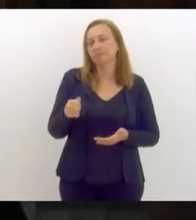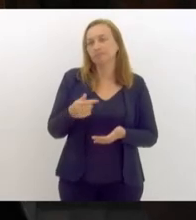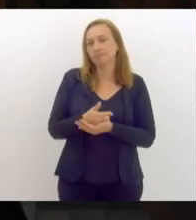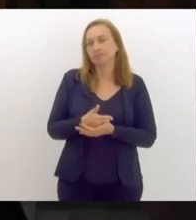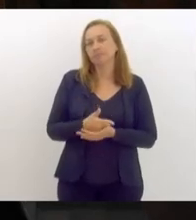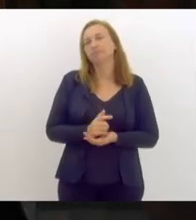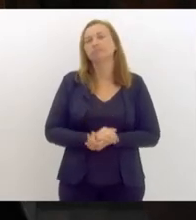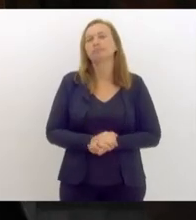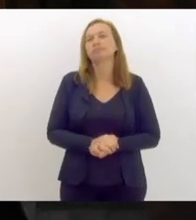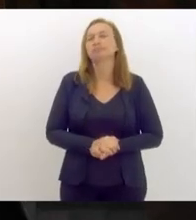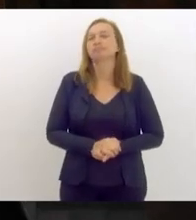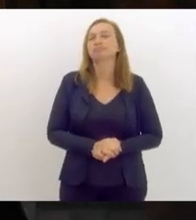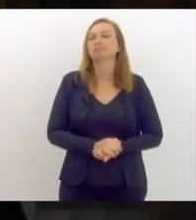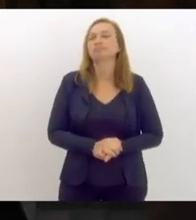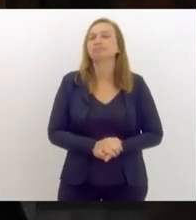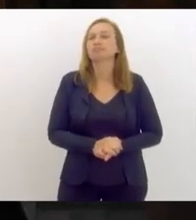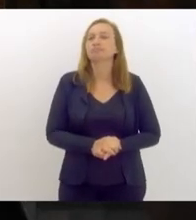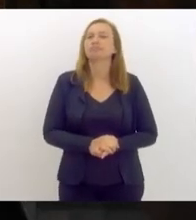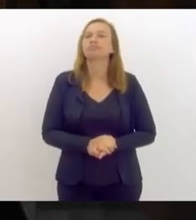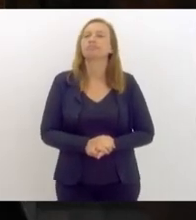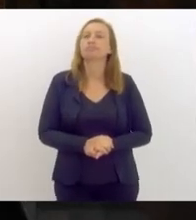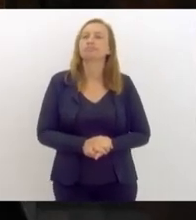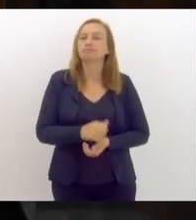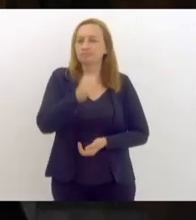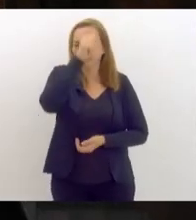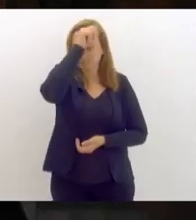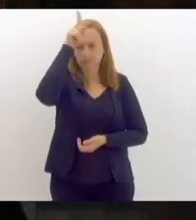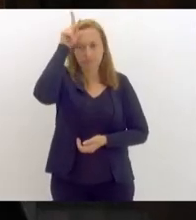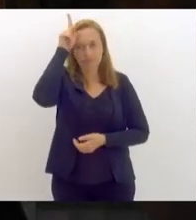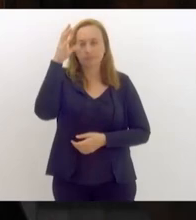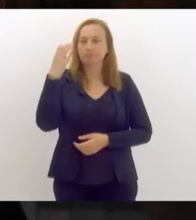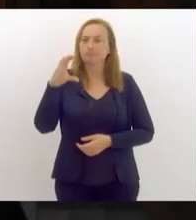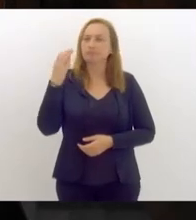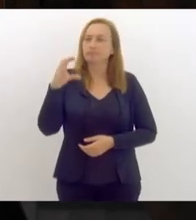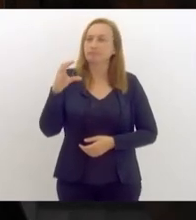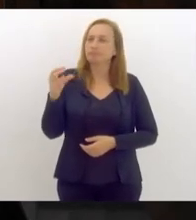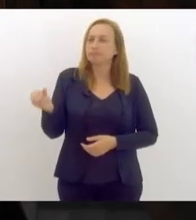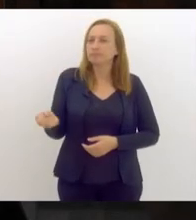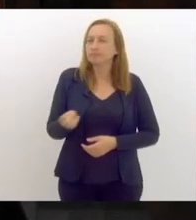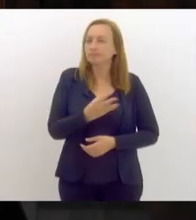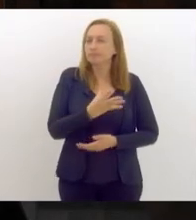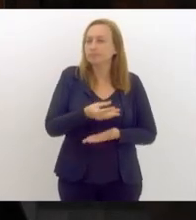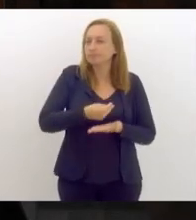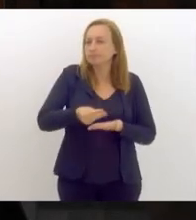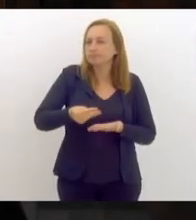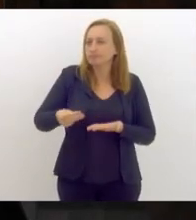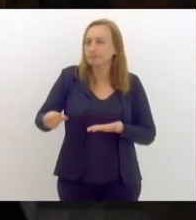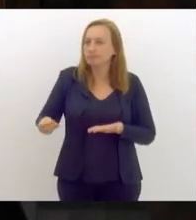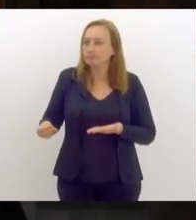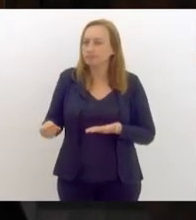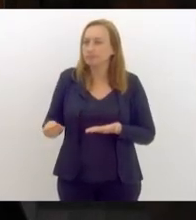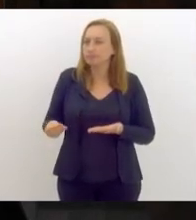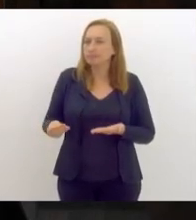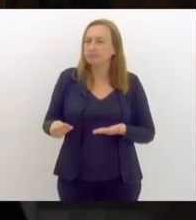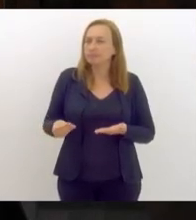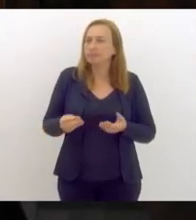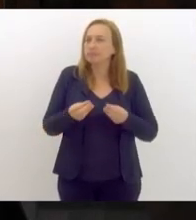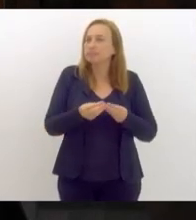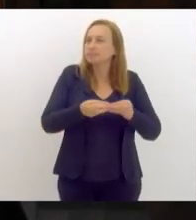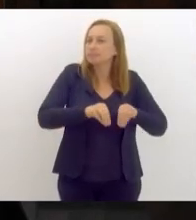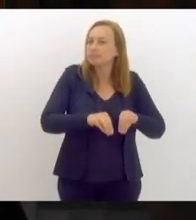sentença a prefeitura de Niterói diz que essa nova redistribuição estaria comprometendo